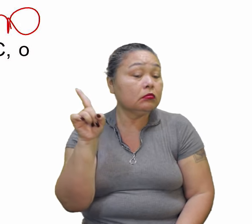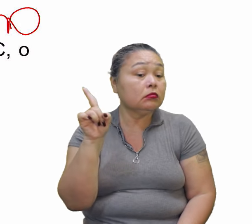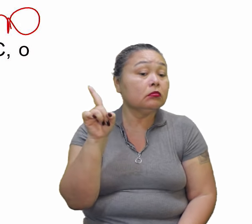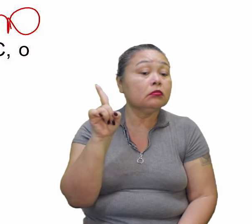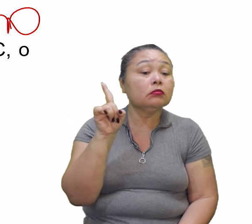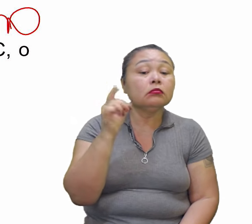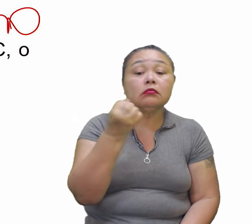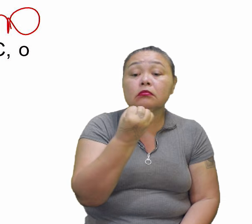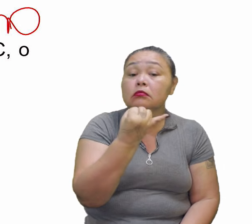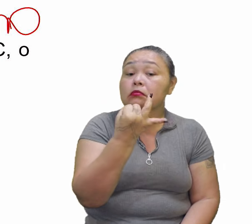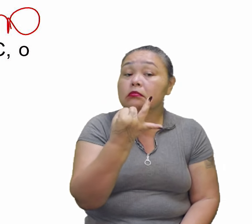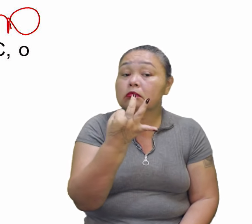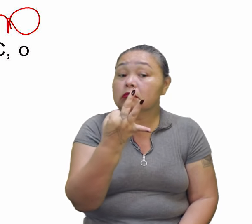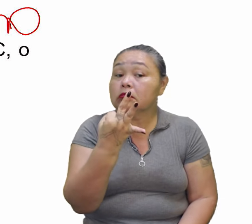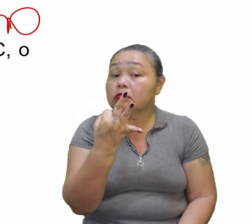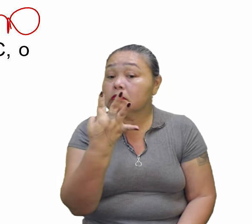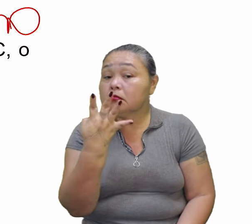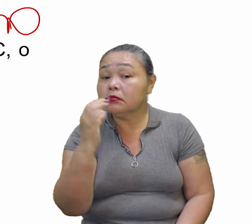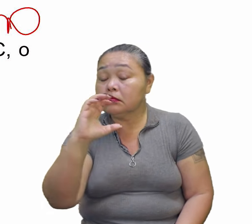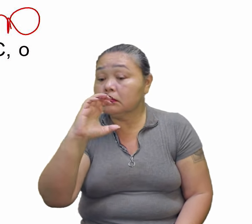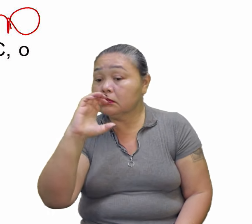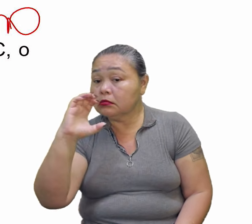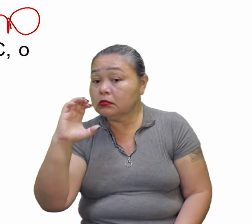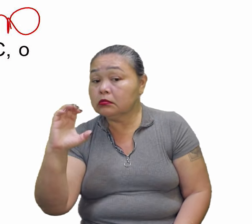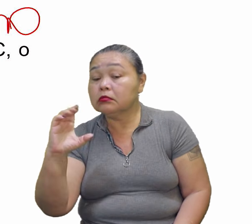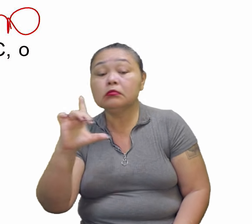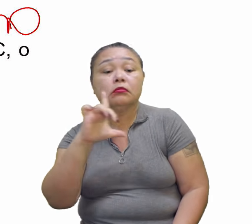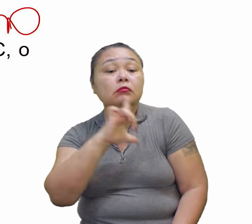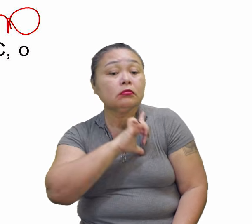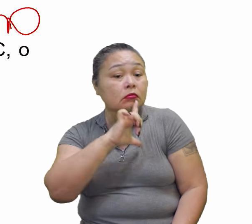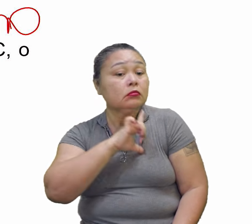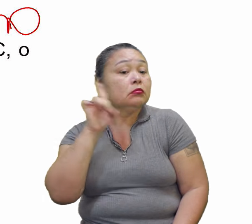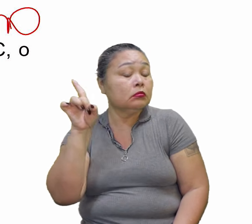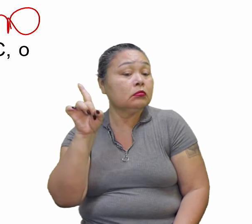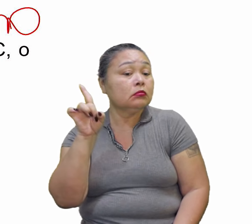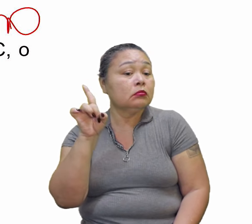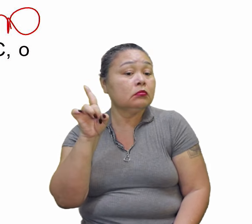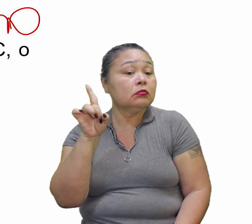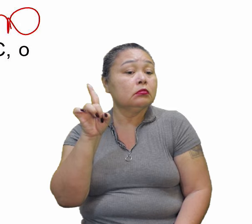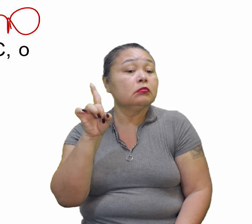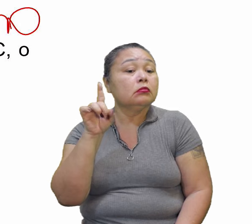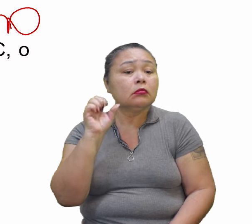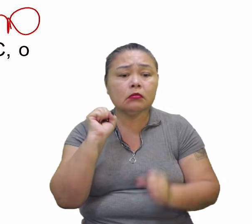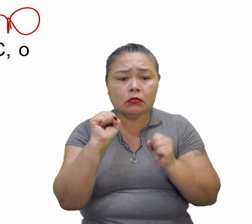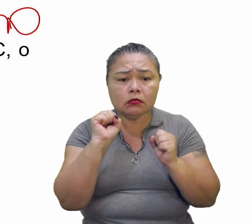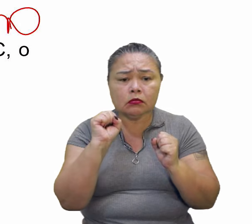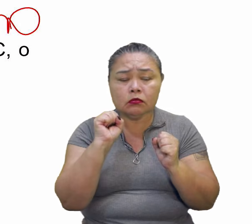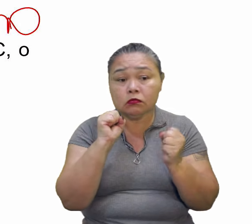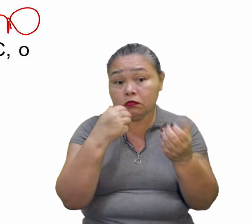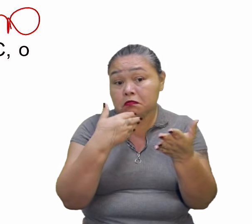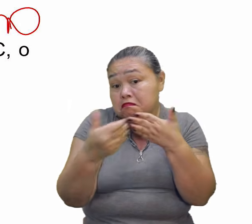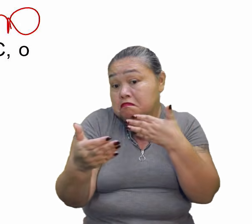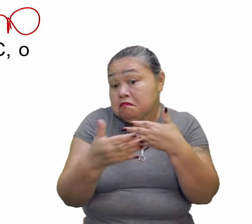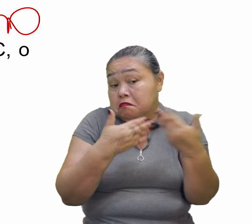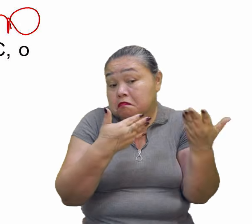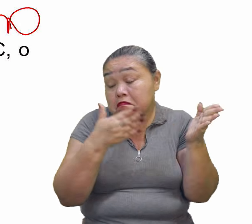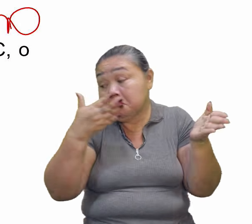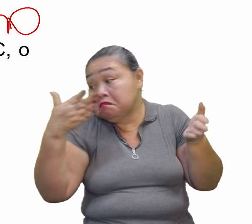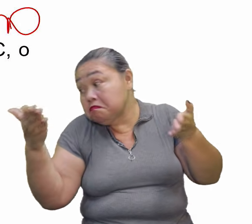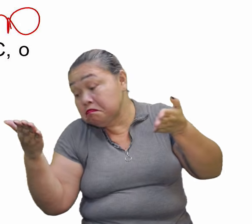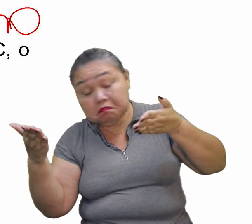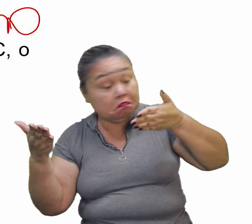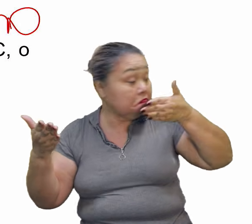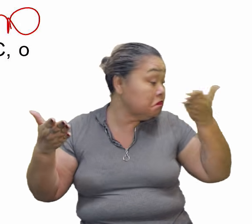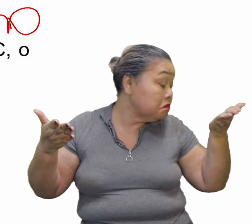vou contar aqui quantos carbonos estão presentes nessa estrutura. Posso começar por qualquer